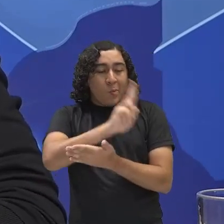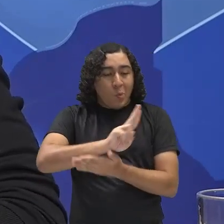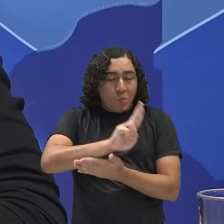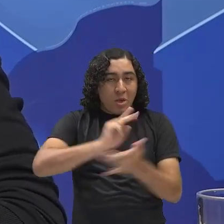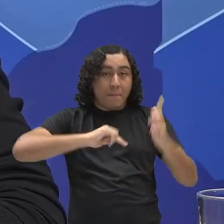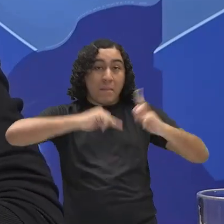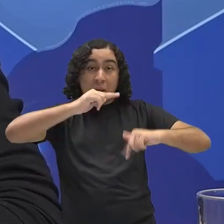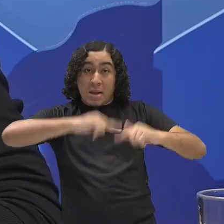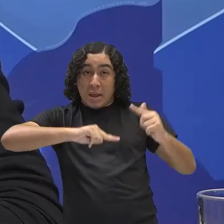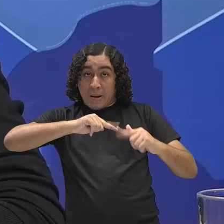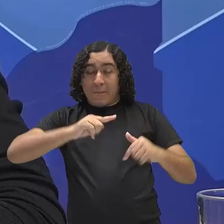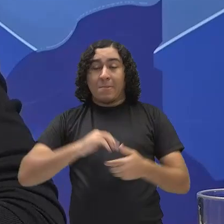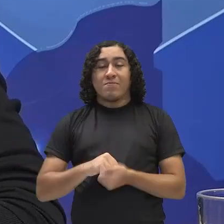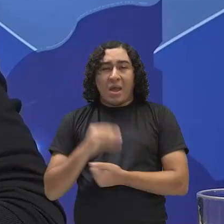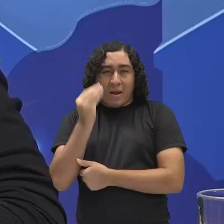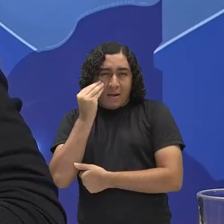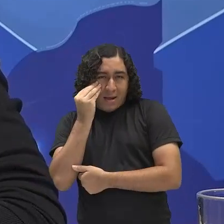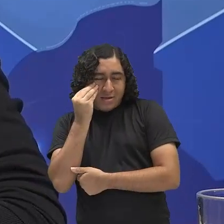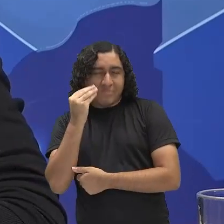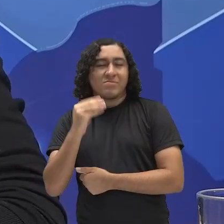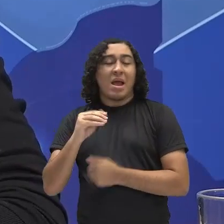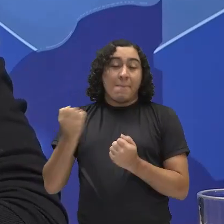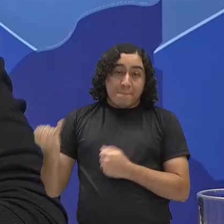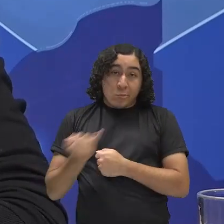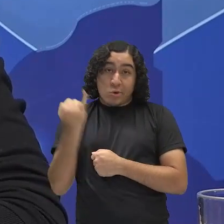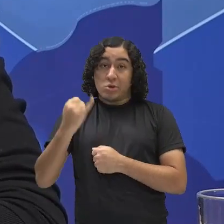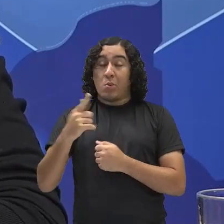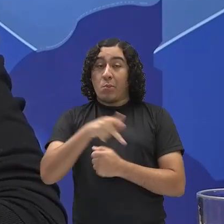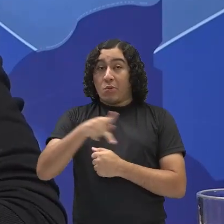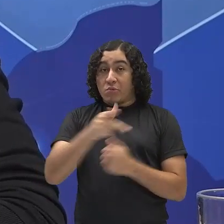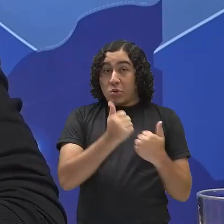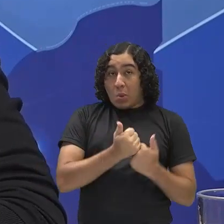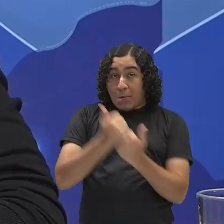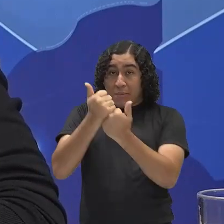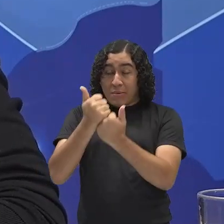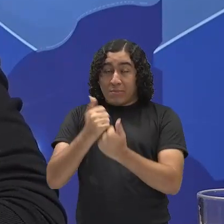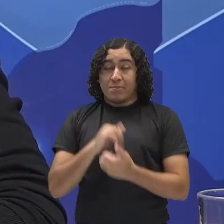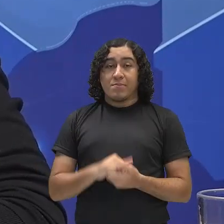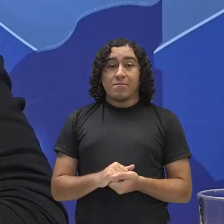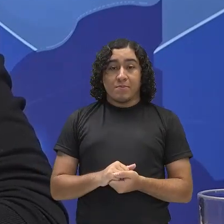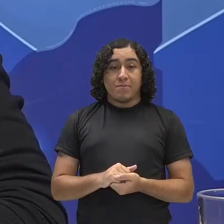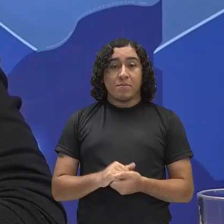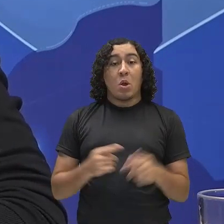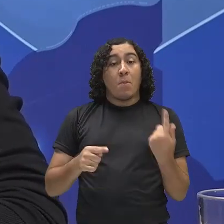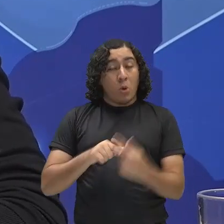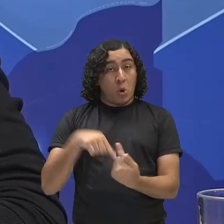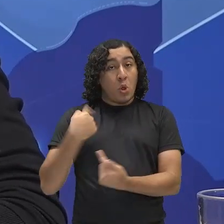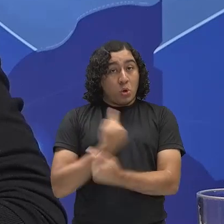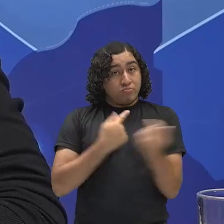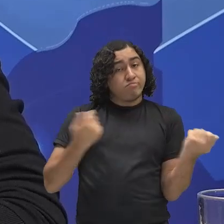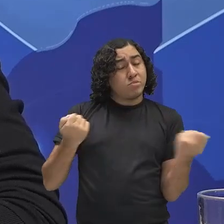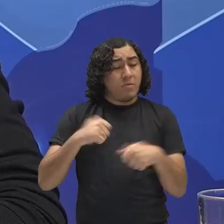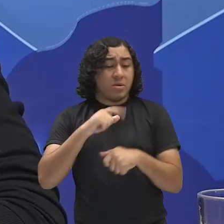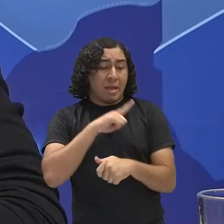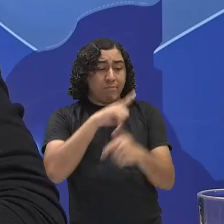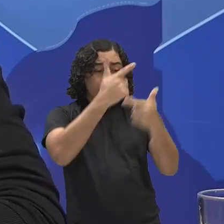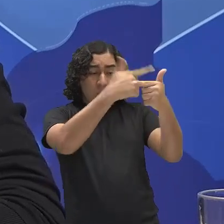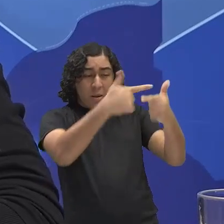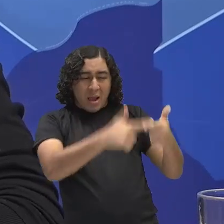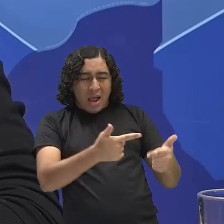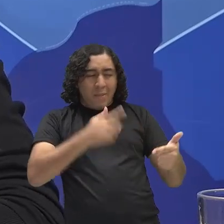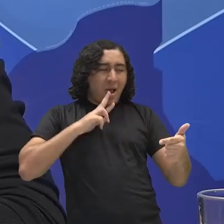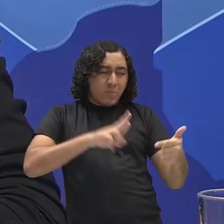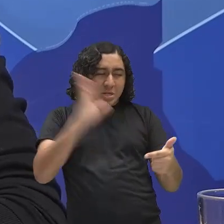tinha dito, é essencial a colaboração do professor. Por quê? Por mais que a gente consiga, em boa parte dos problemas, solucionar